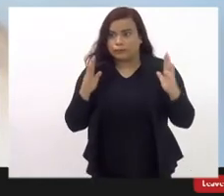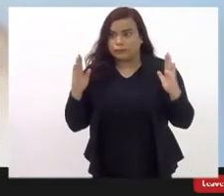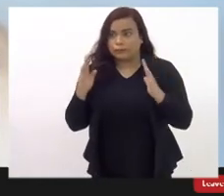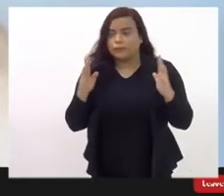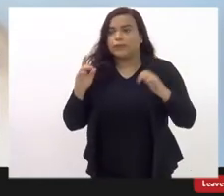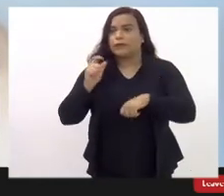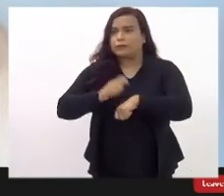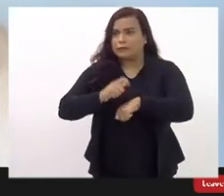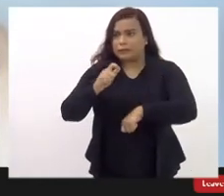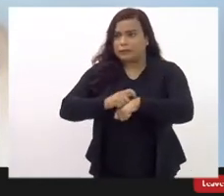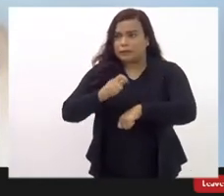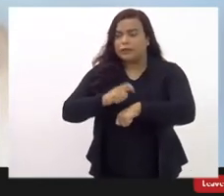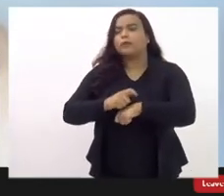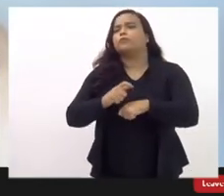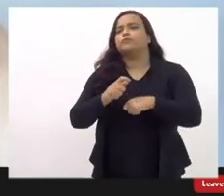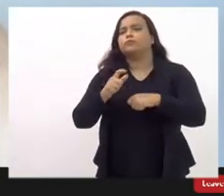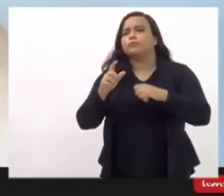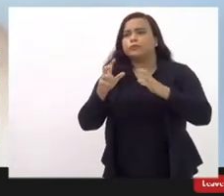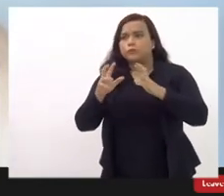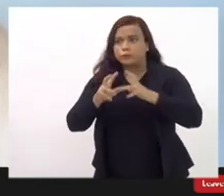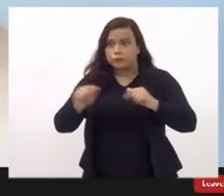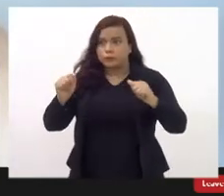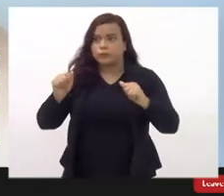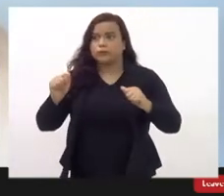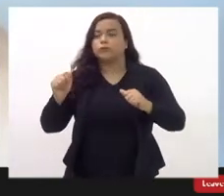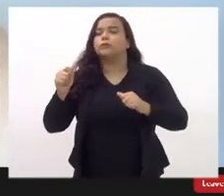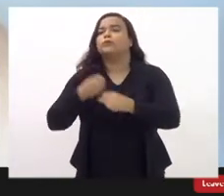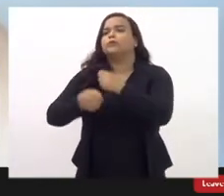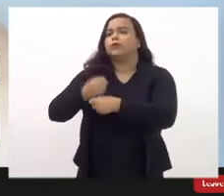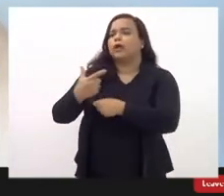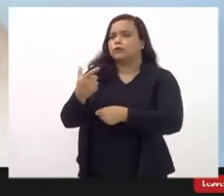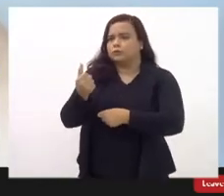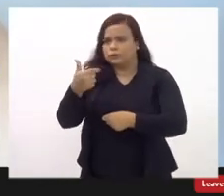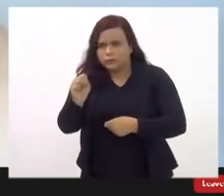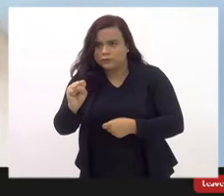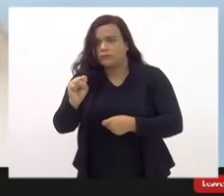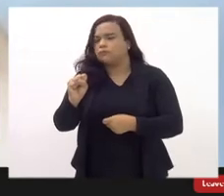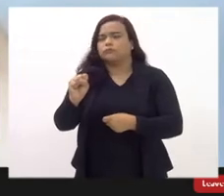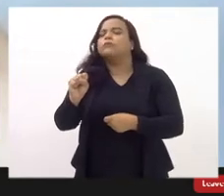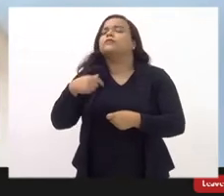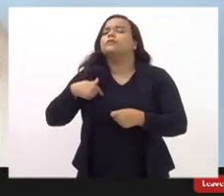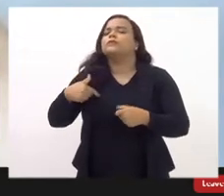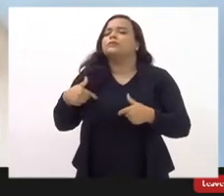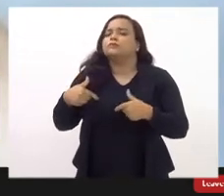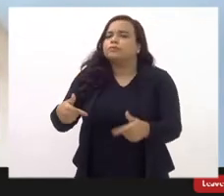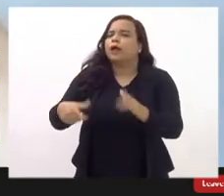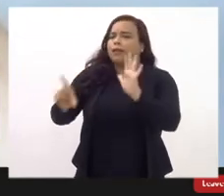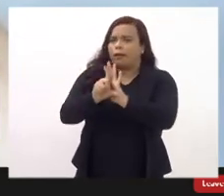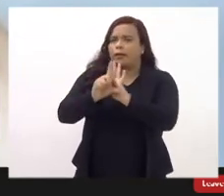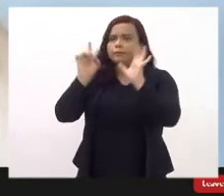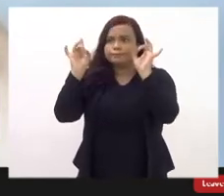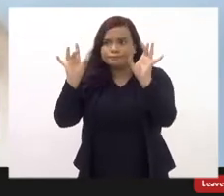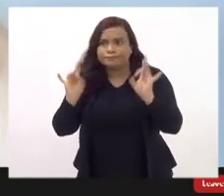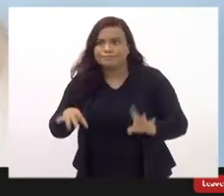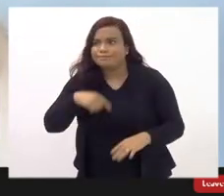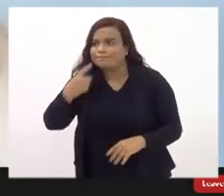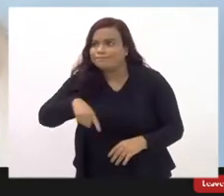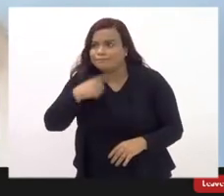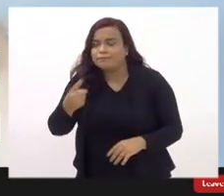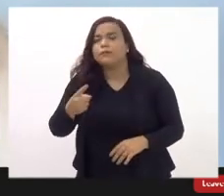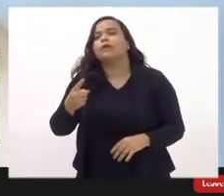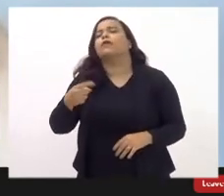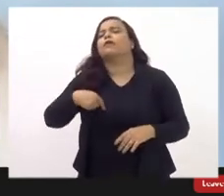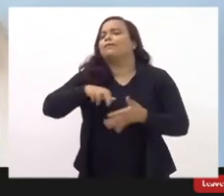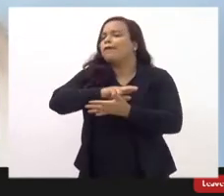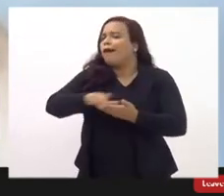Lei 8.202 de 2018 estava em vigor, ela não foi cumprida, foram inúmeros desgastes